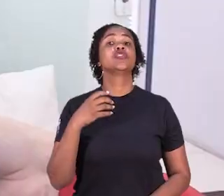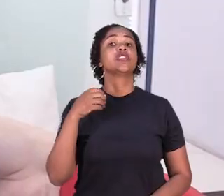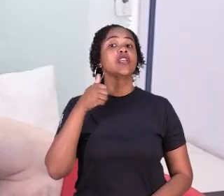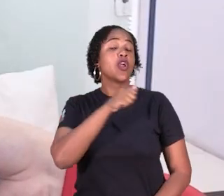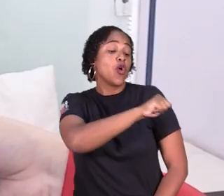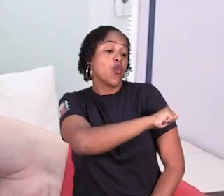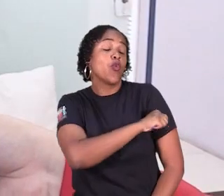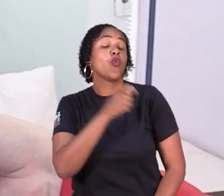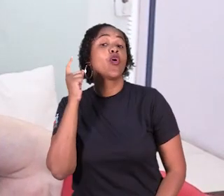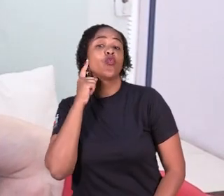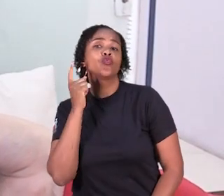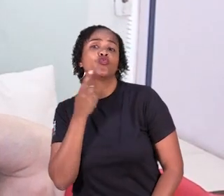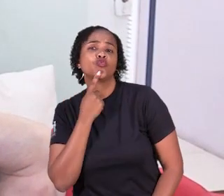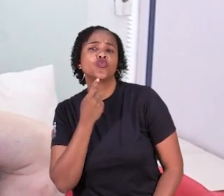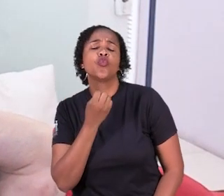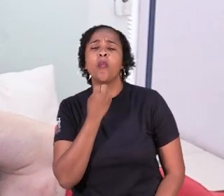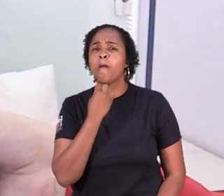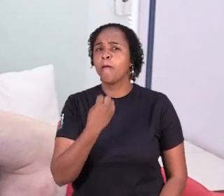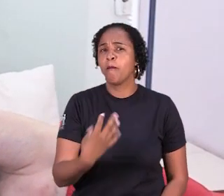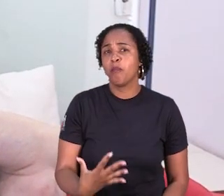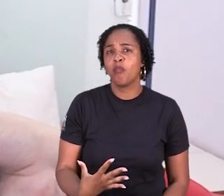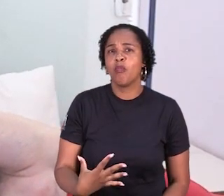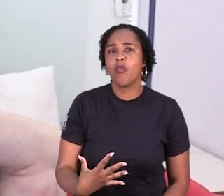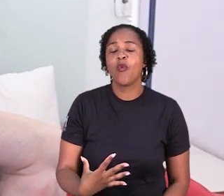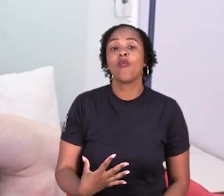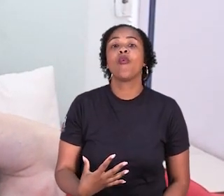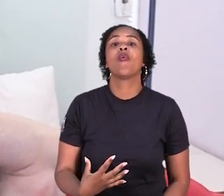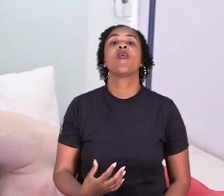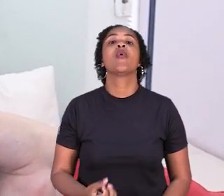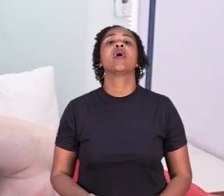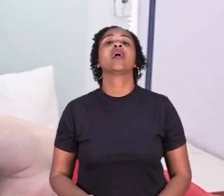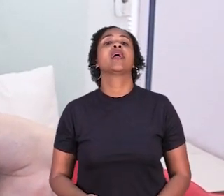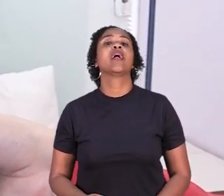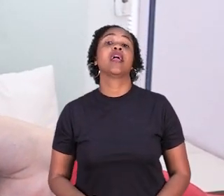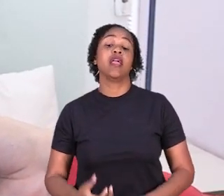Então, isso vai ajudar bastante, a pessoa vai se sentir muito mais confortável